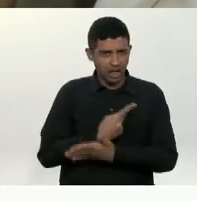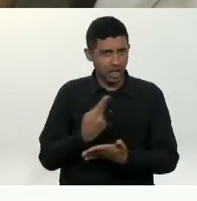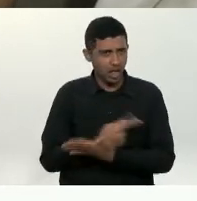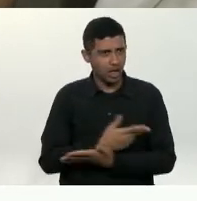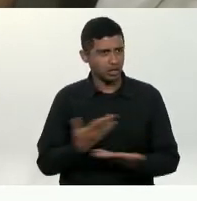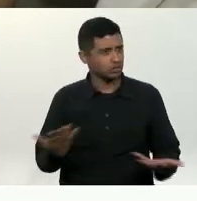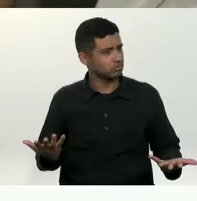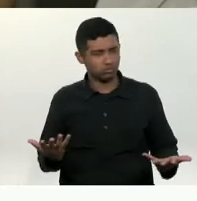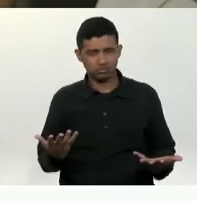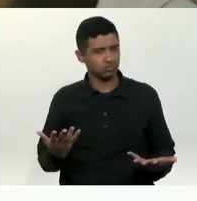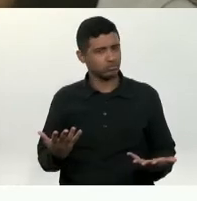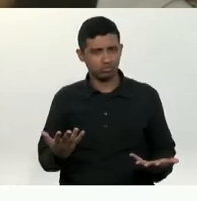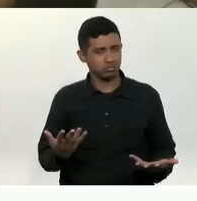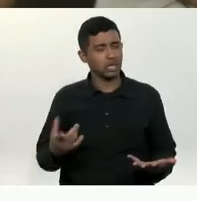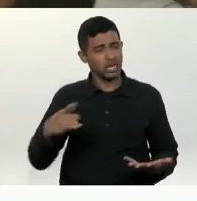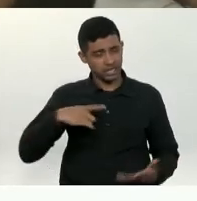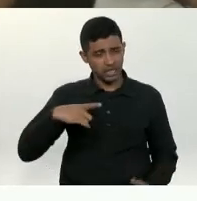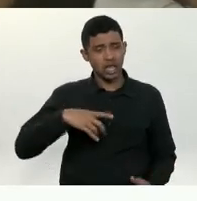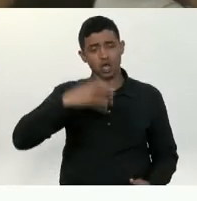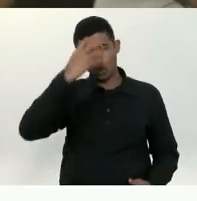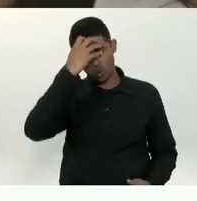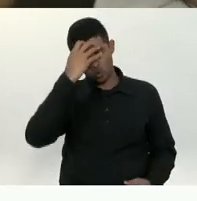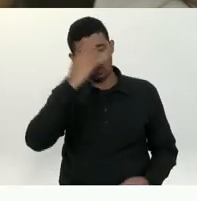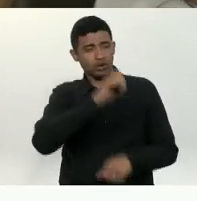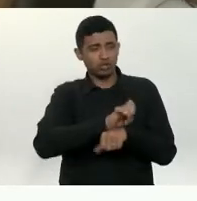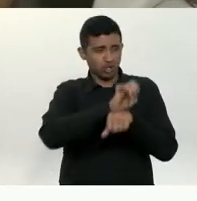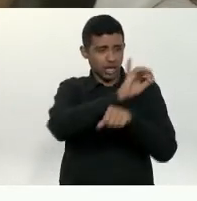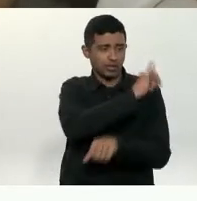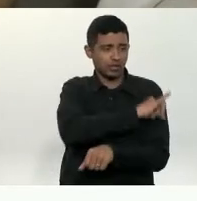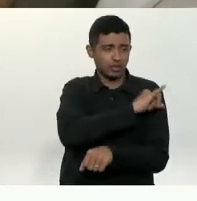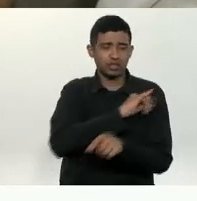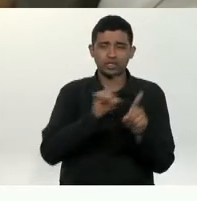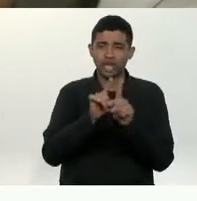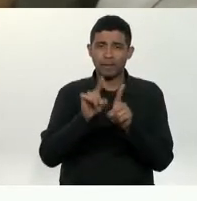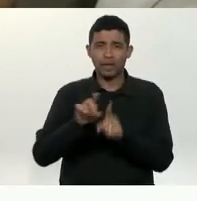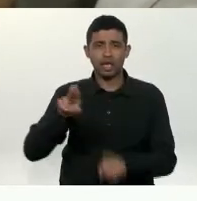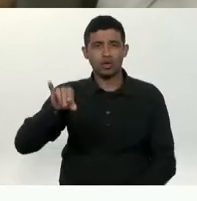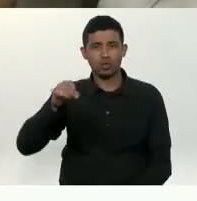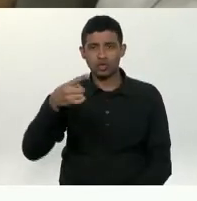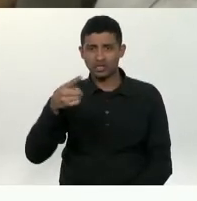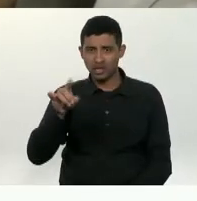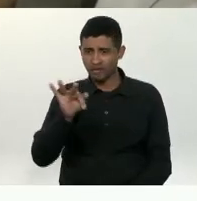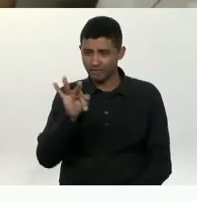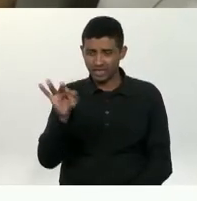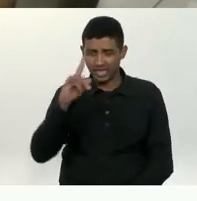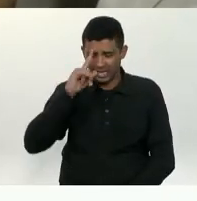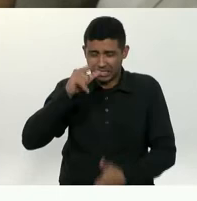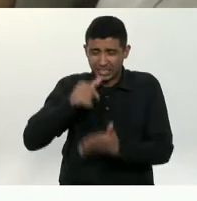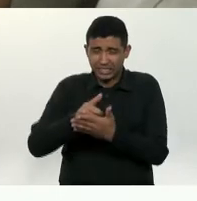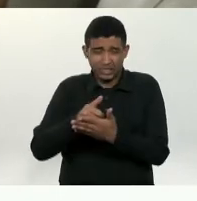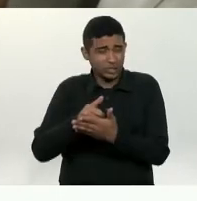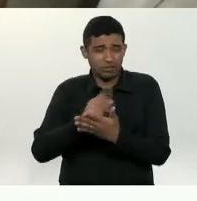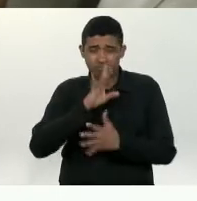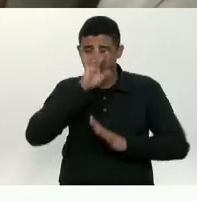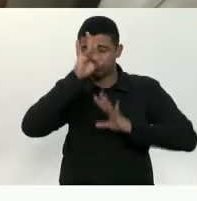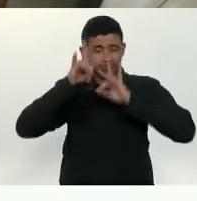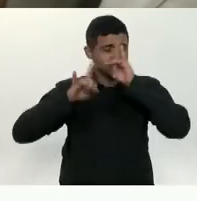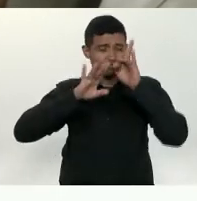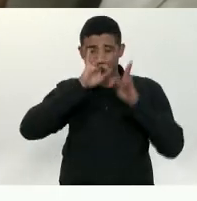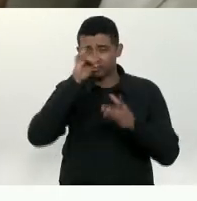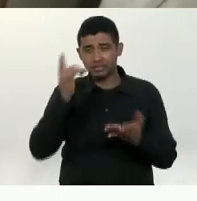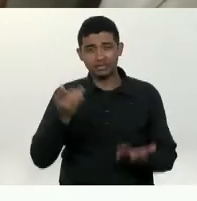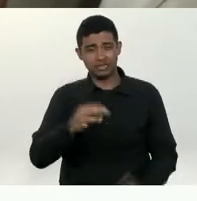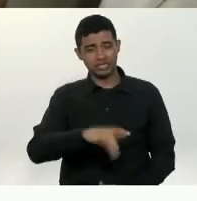aí uma culpa compartilhada do Estado do Rio de Janeiro com a União Federal, que tomou decisões desacertadas, endividando o Estado,